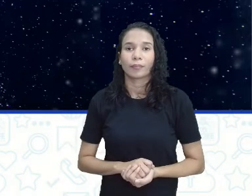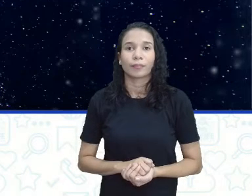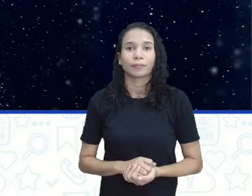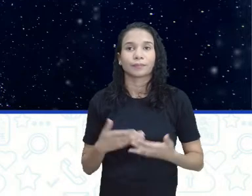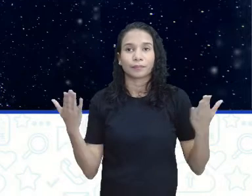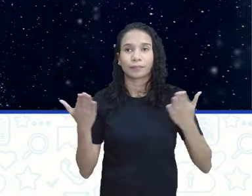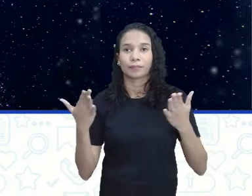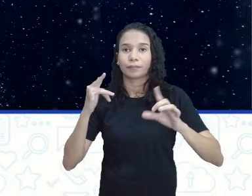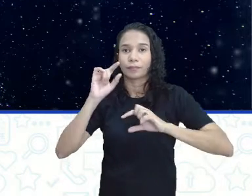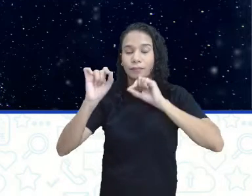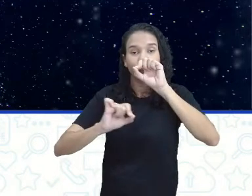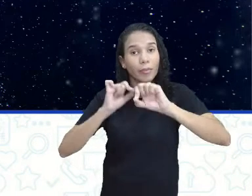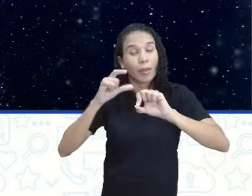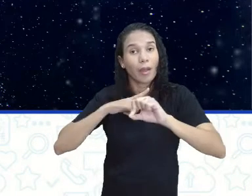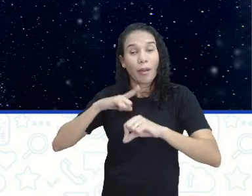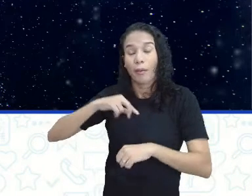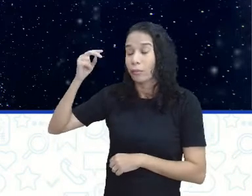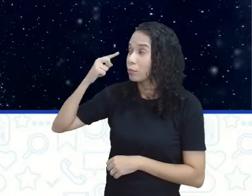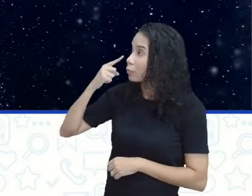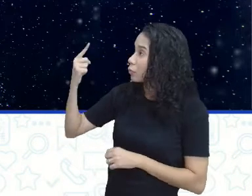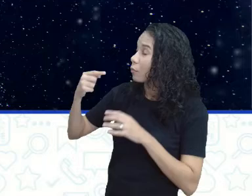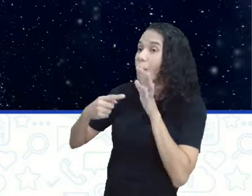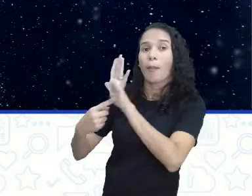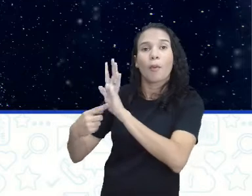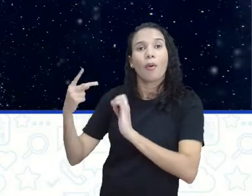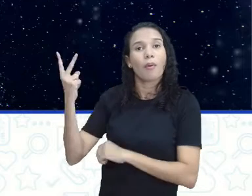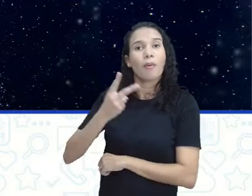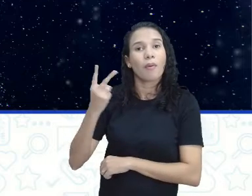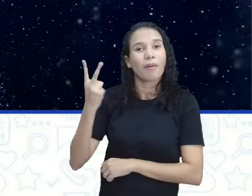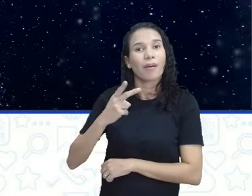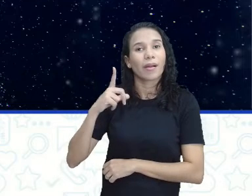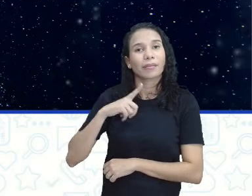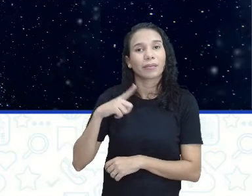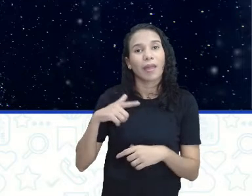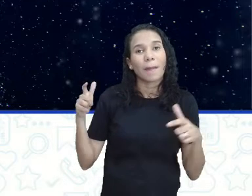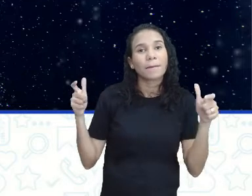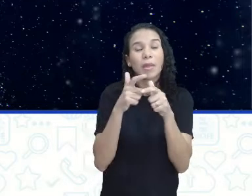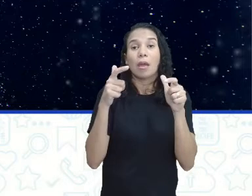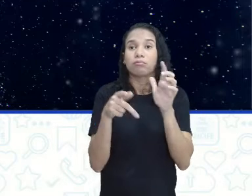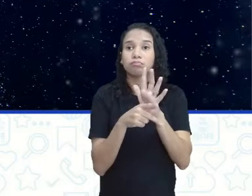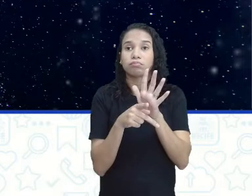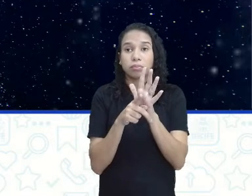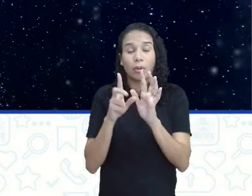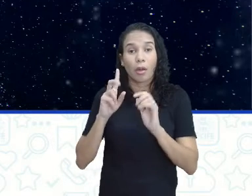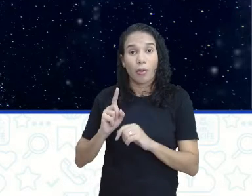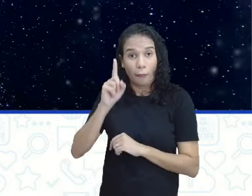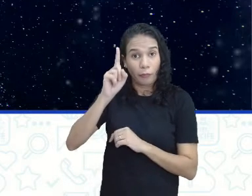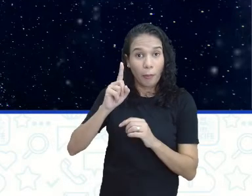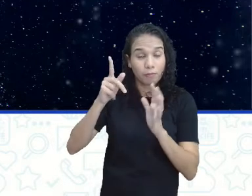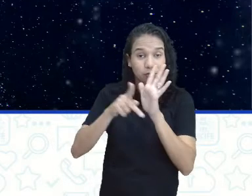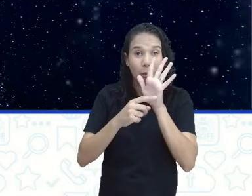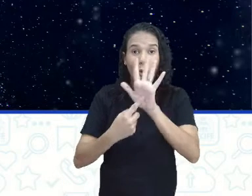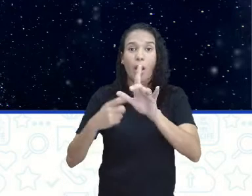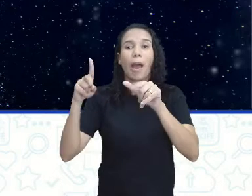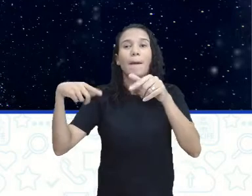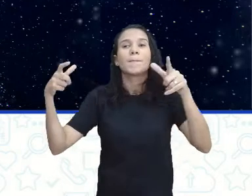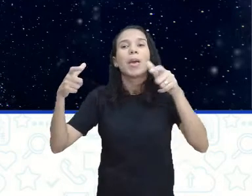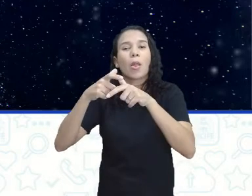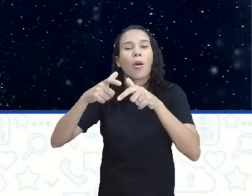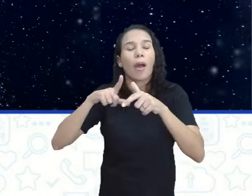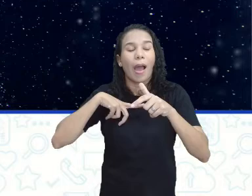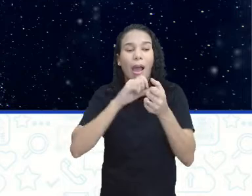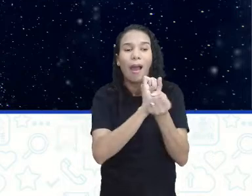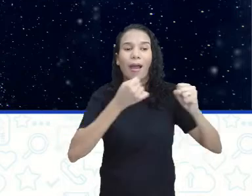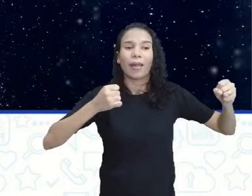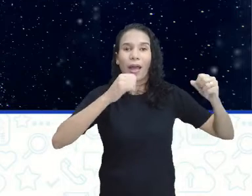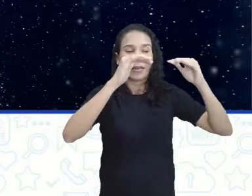aqui, ó, no hemisfério norte eu estou mostrando as 2, mas a ursa menor em evidência aí, ó, com a setinha mostrando. Então, a ursa maior